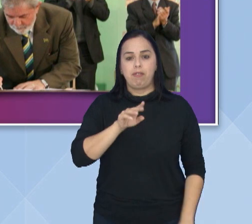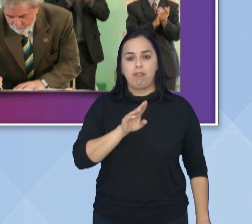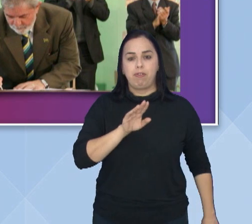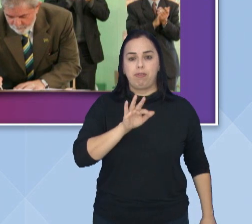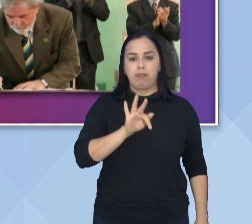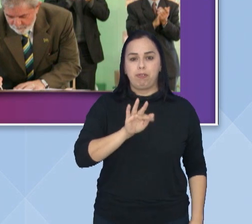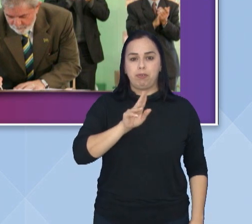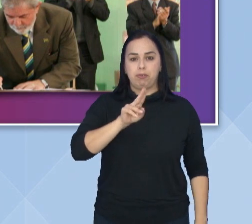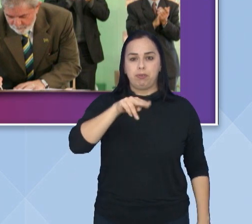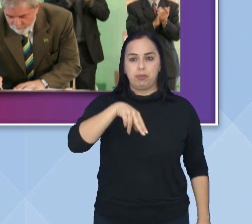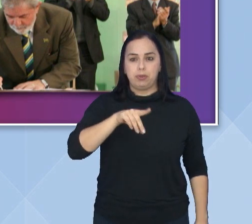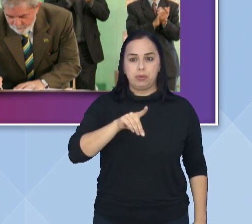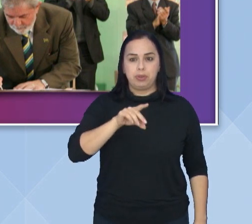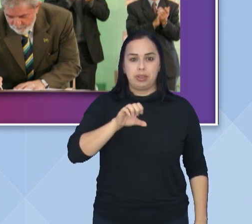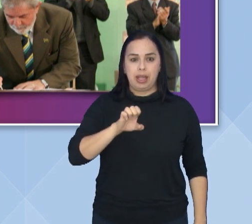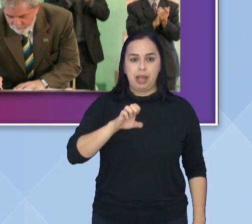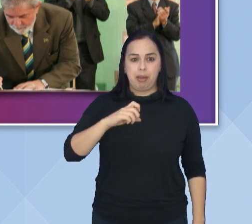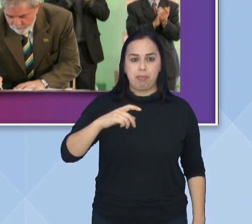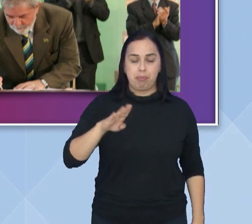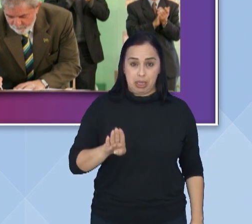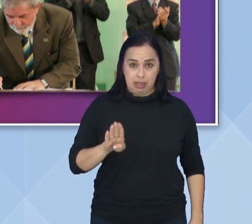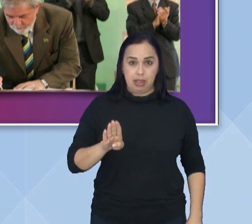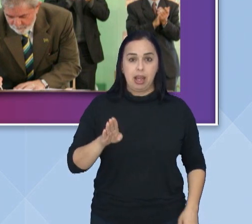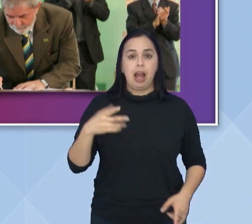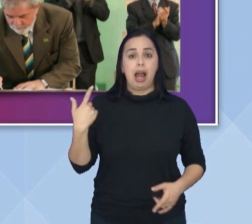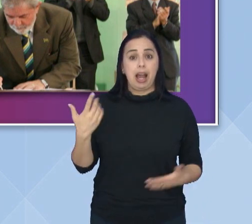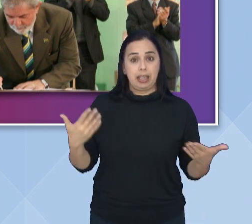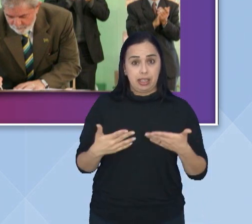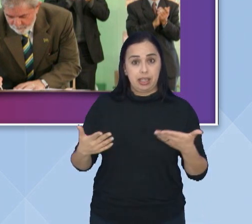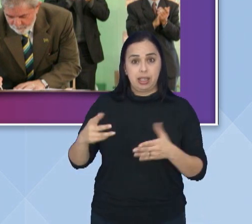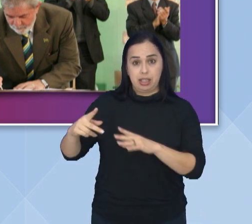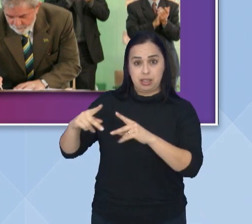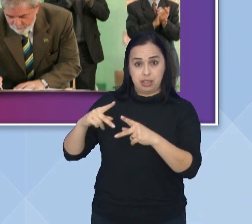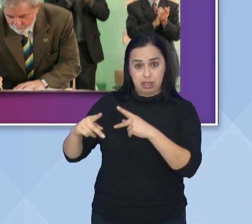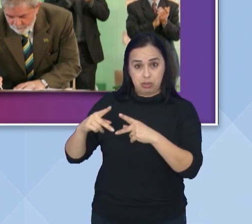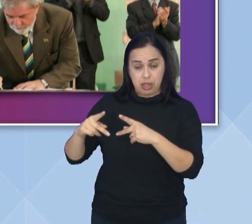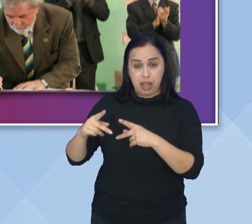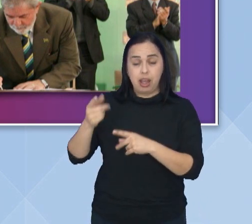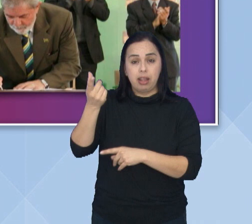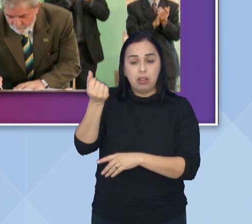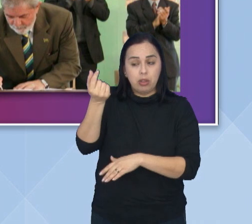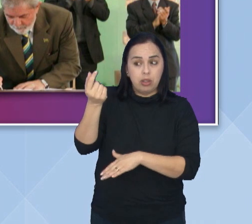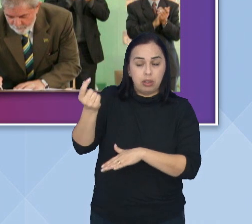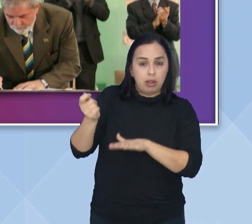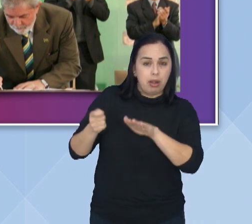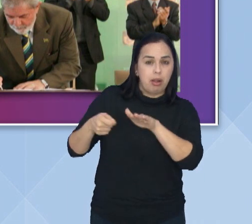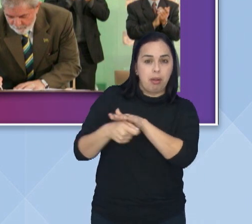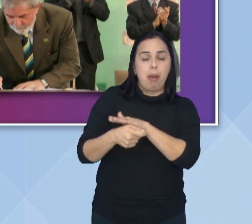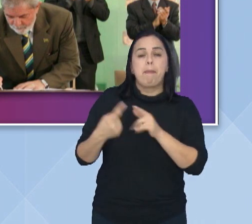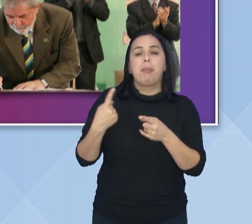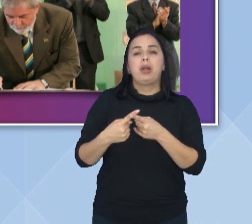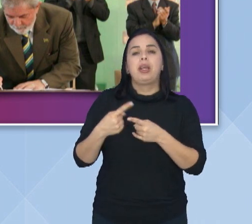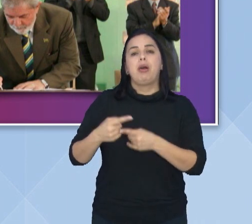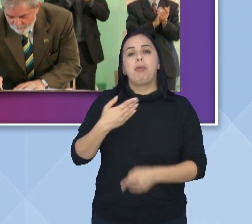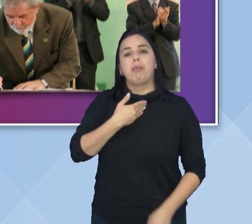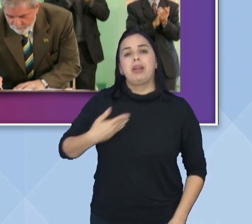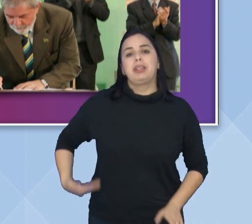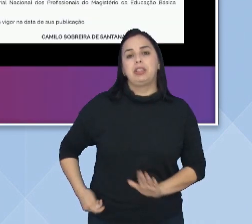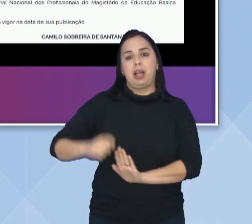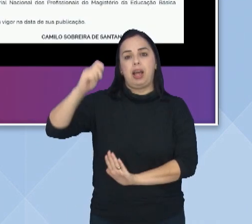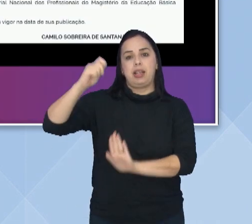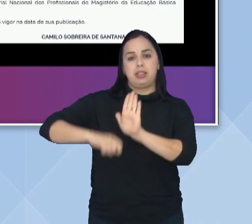nós recebemos o valor do Fundeb em São José por uma política nacional colocada por nosso presidente. Por